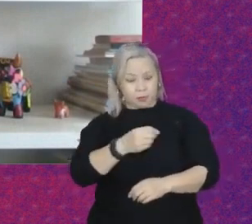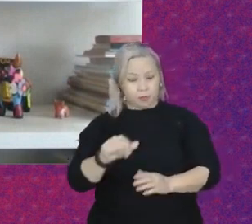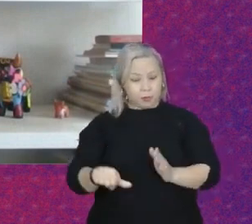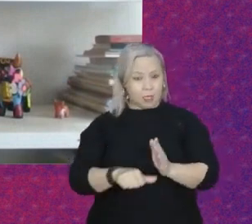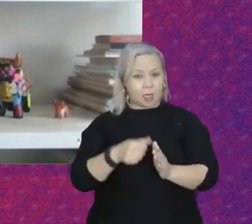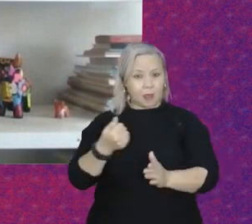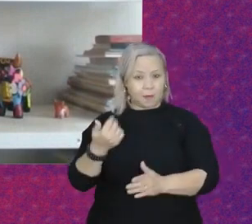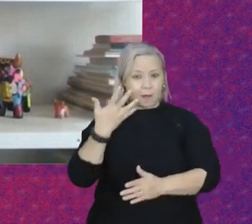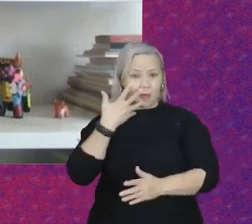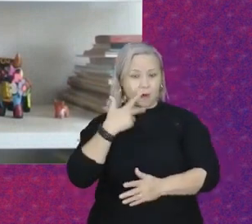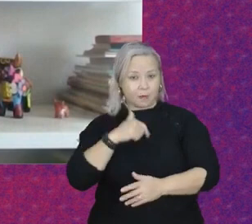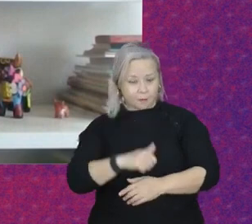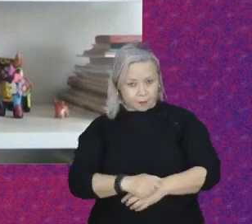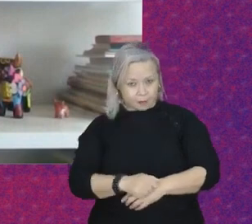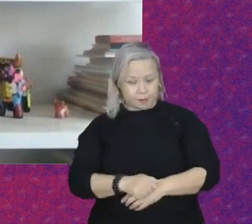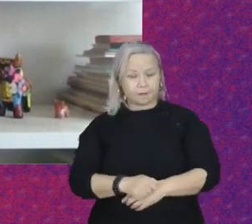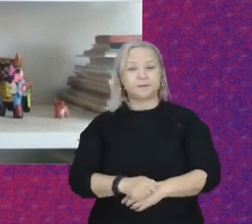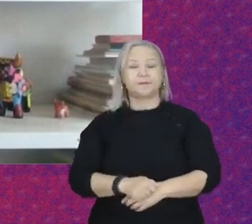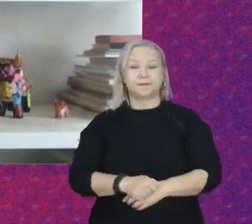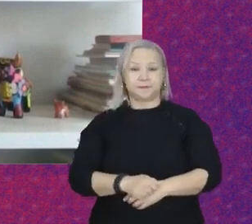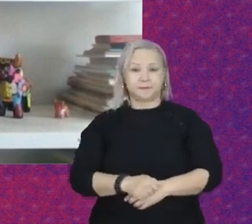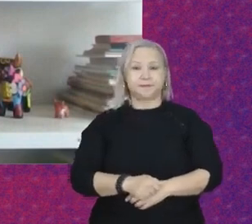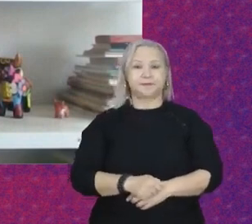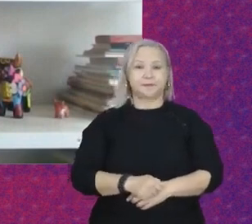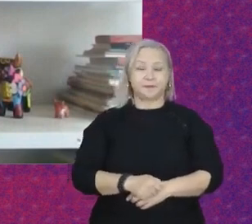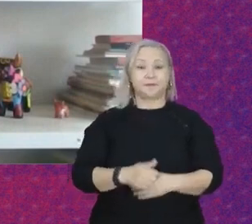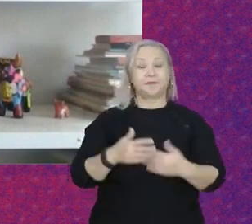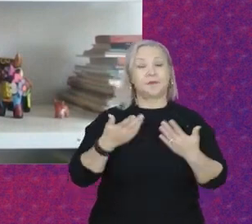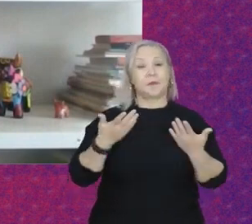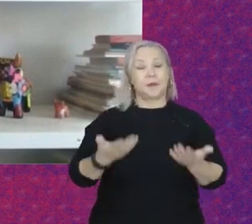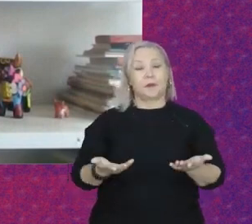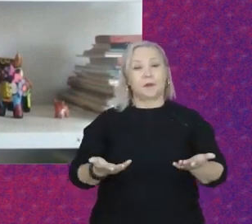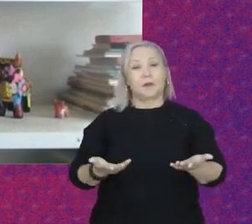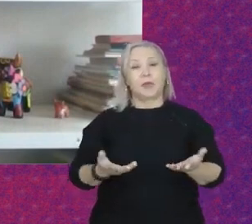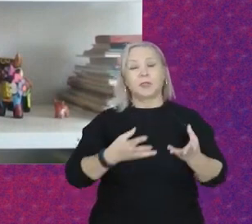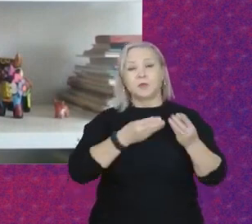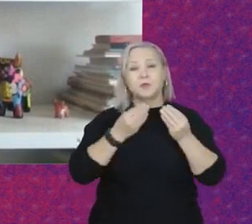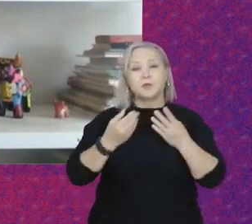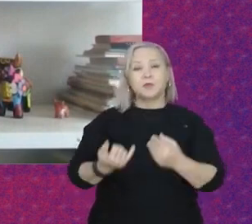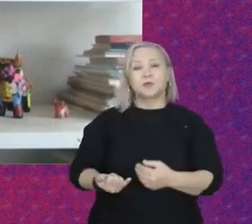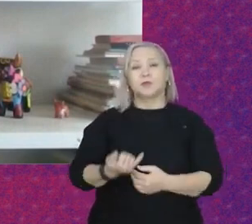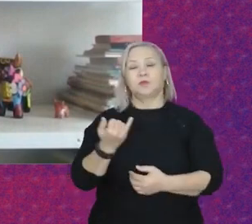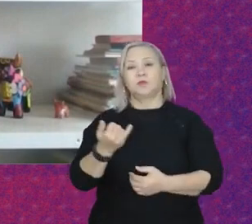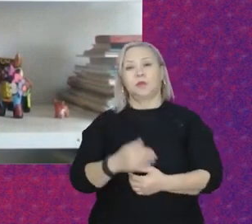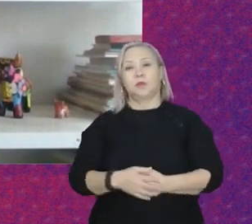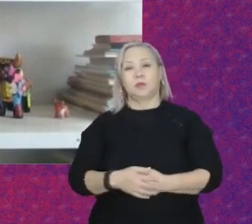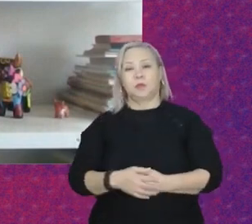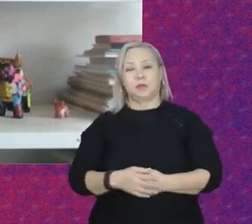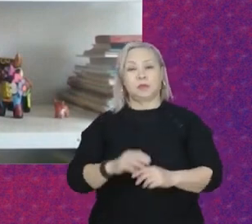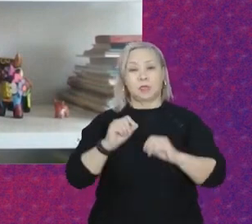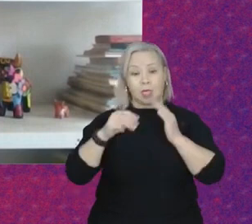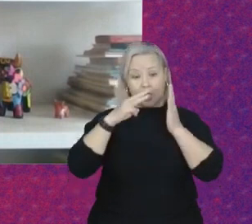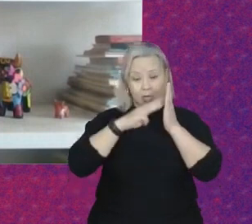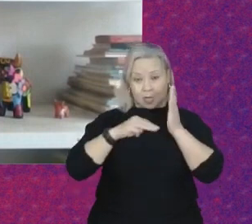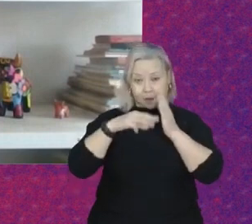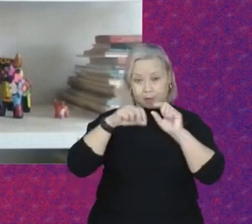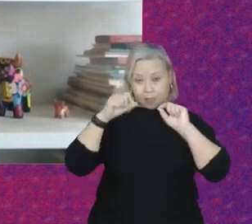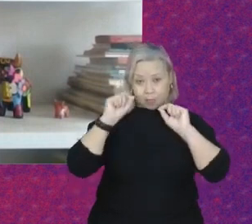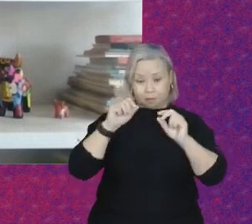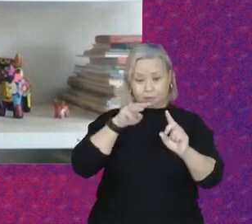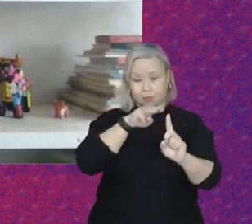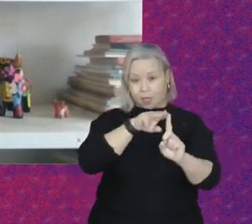primeira idade, né, na primeira infância. Então, isso é muito importante. A meta que nós devemos